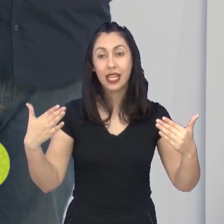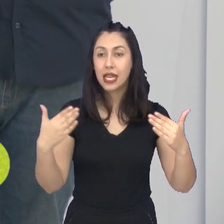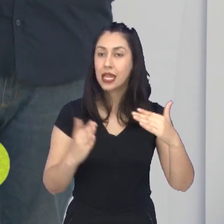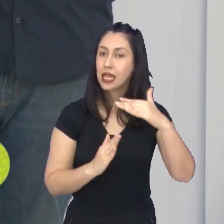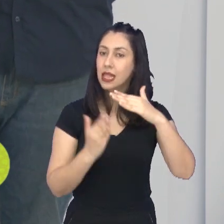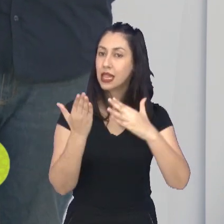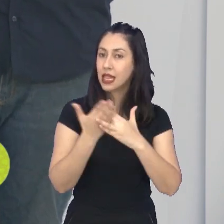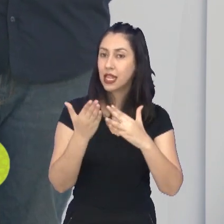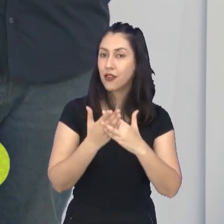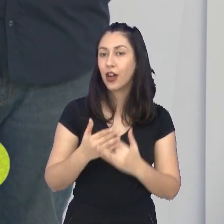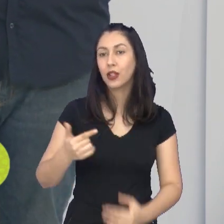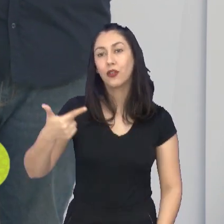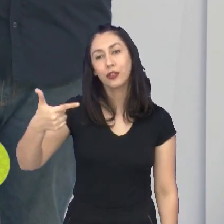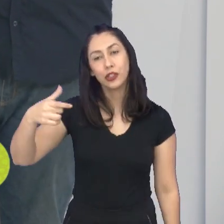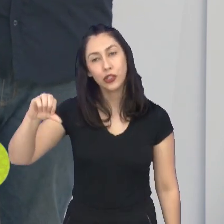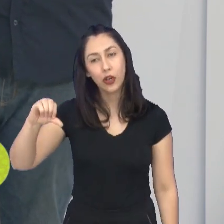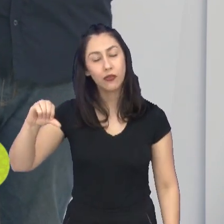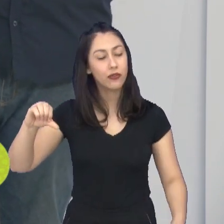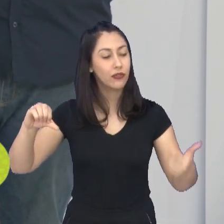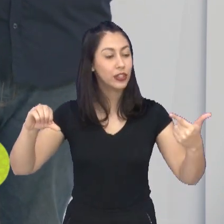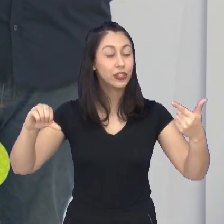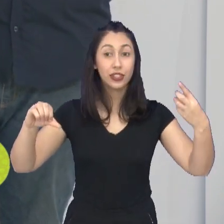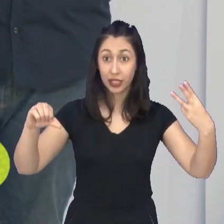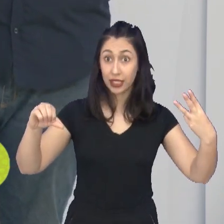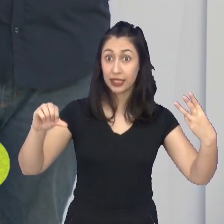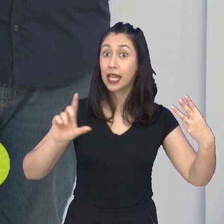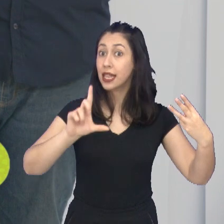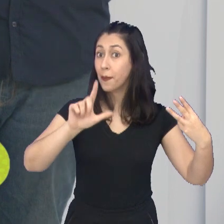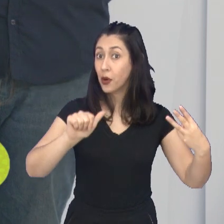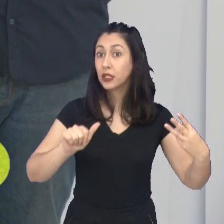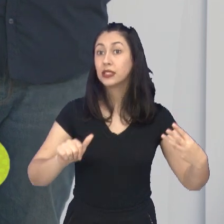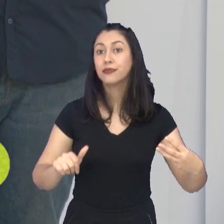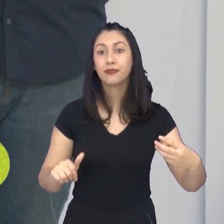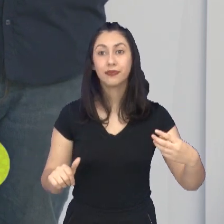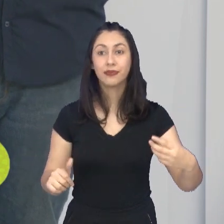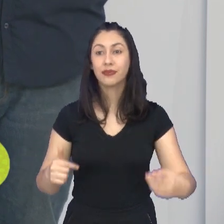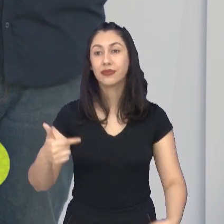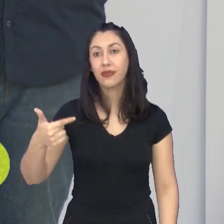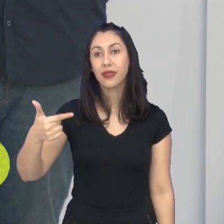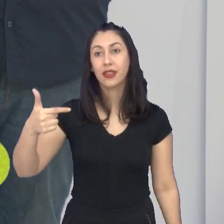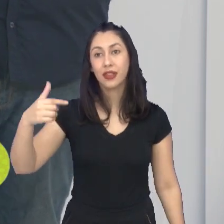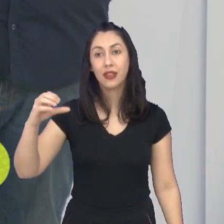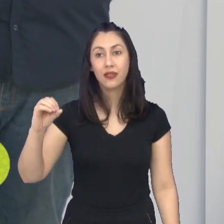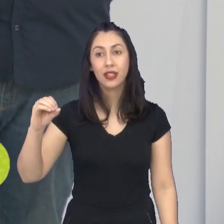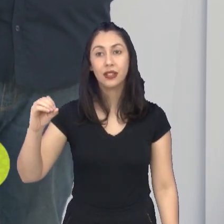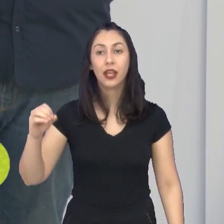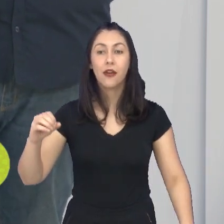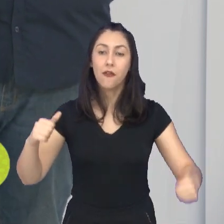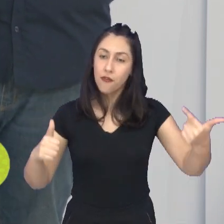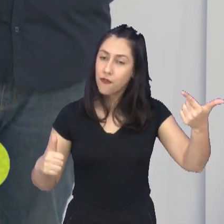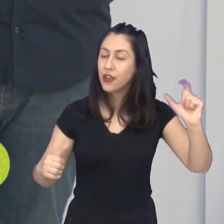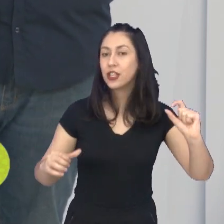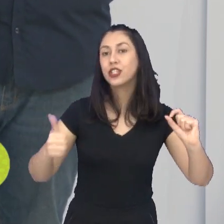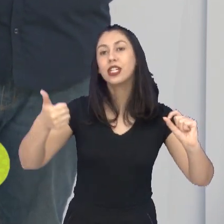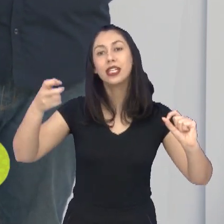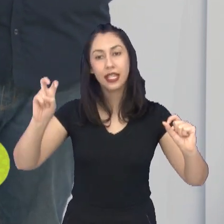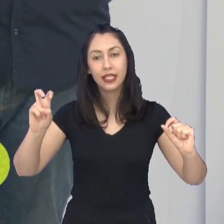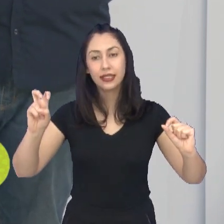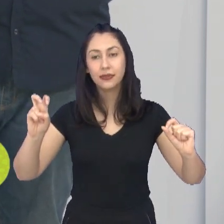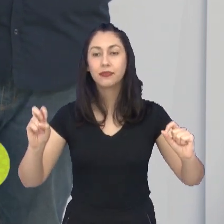intervalo 29-23. No terceiro quarto, vitória da equipe do Pinheiros, 20-15. Levou o jogo para os últimos 10 minutos